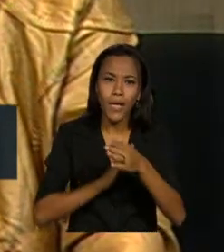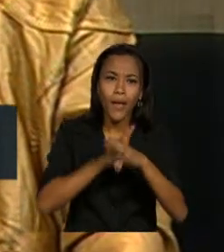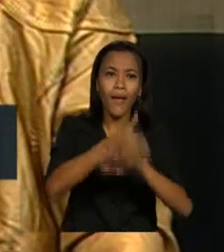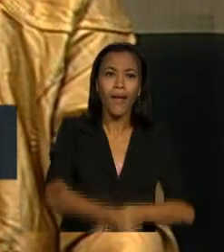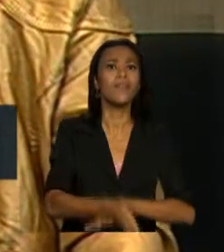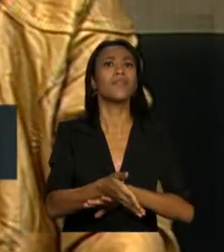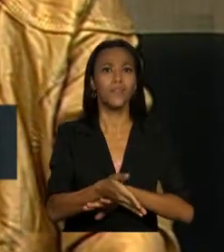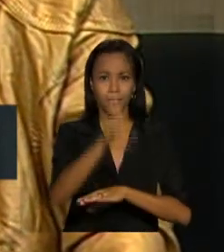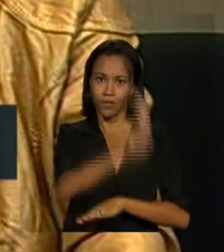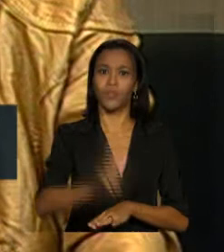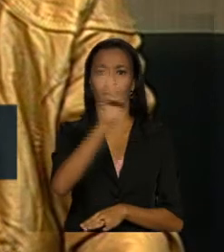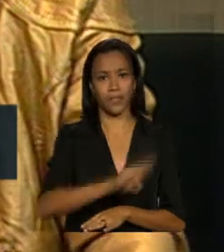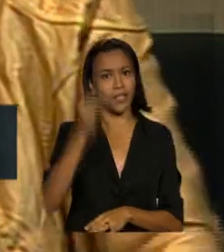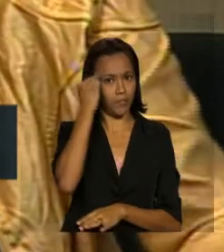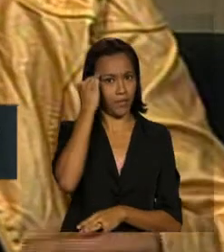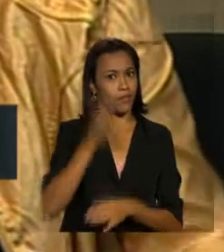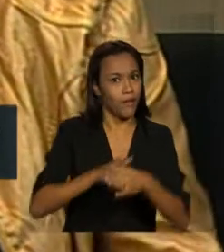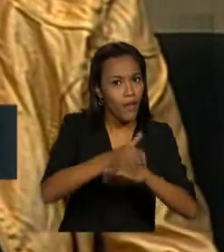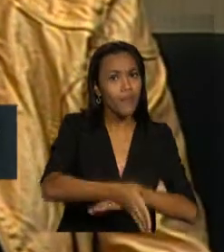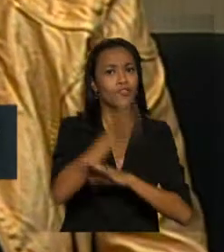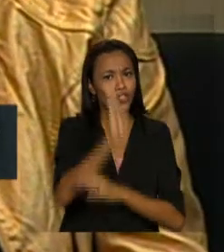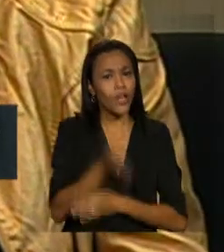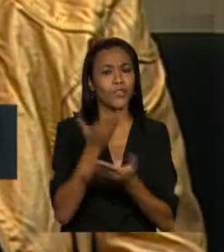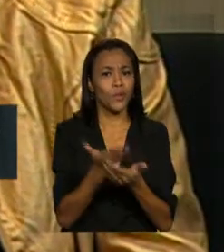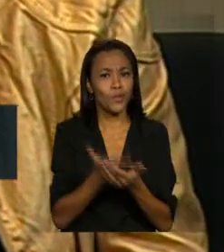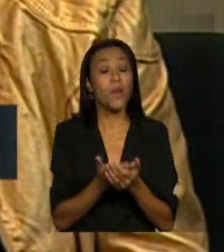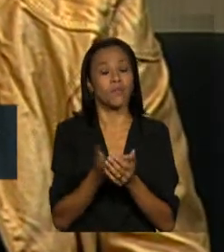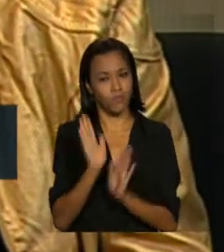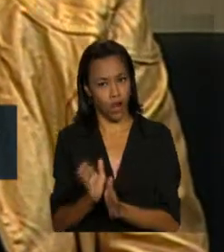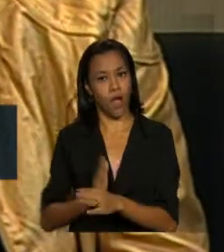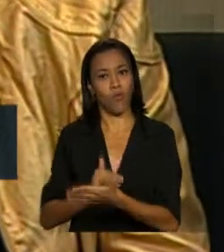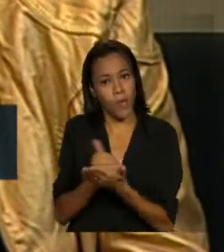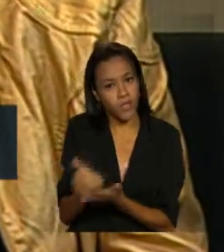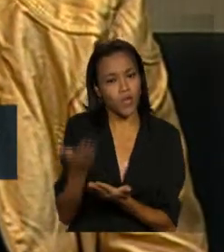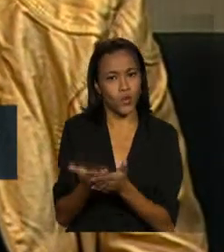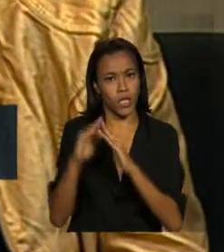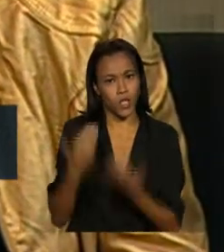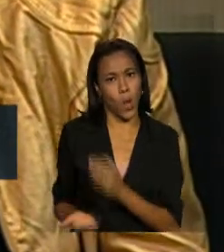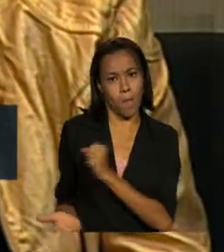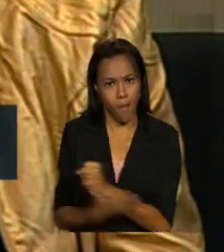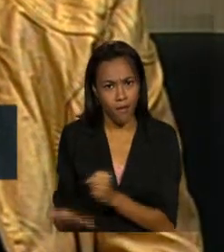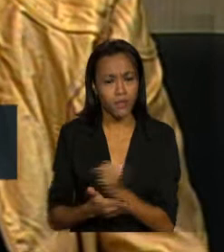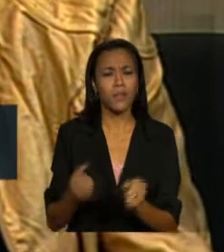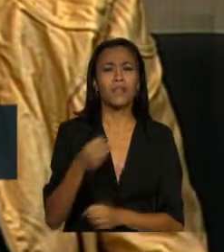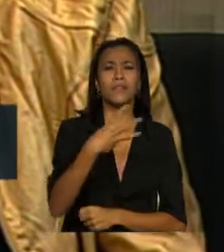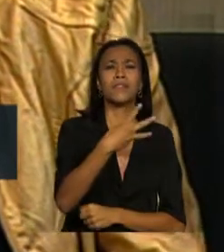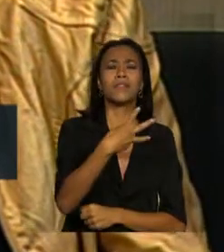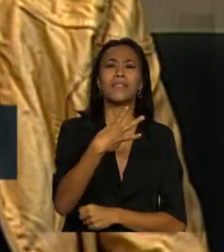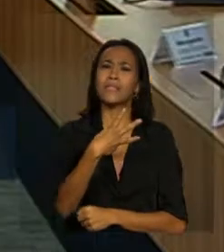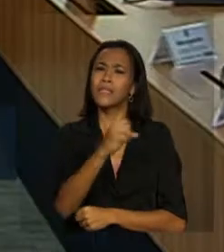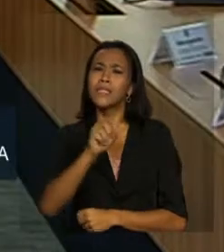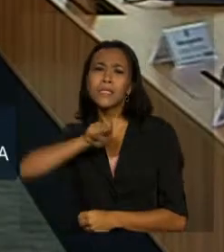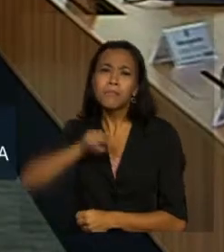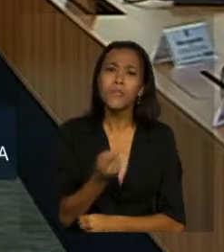que acessam a educação superior, que estão na educação básica, né? Nós temos quase 300 mil